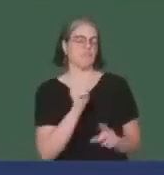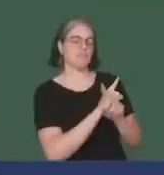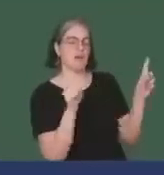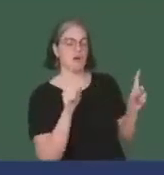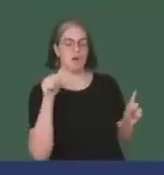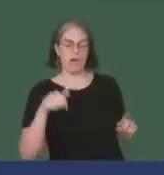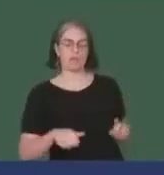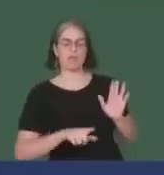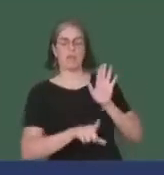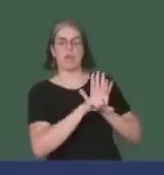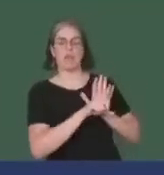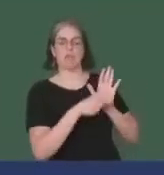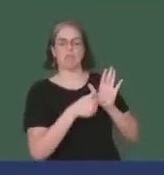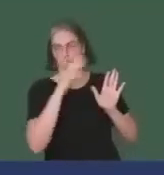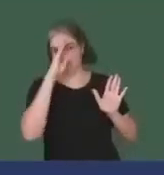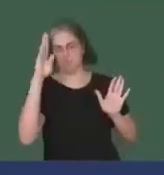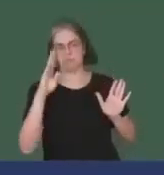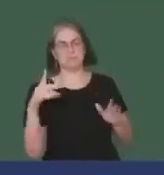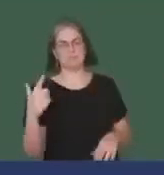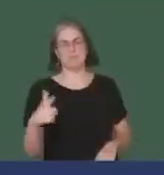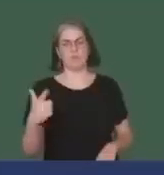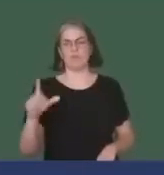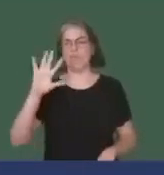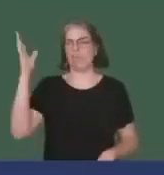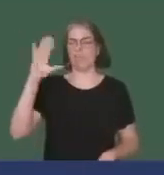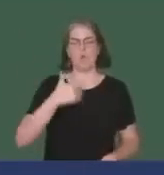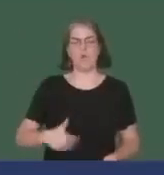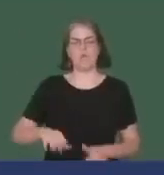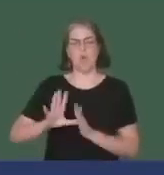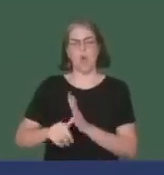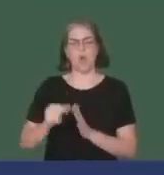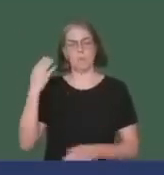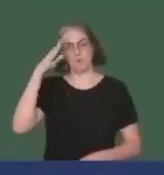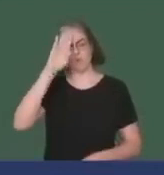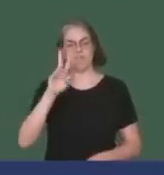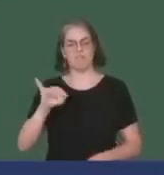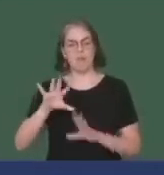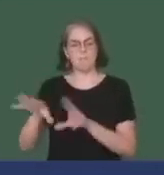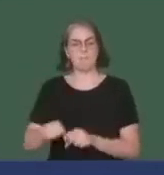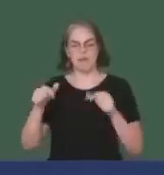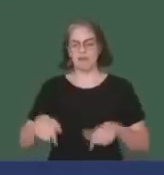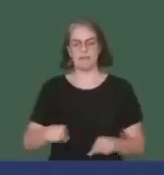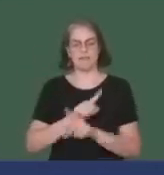a lei que existe. Não tem governo corrupto do Bolsonaro que vai arrancar as joias